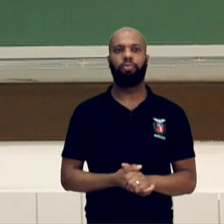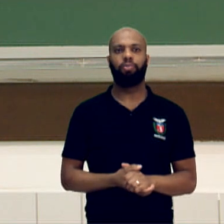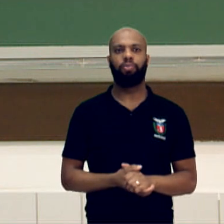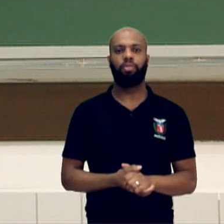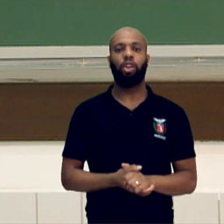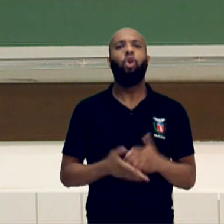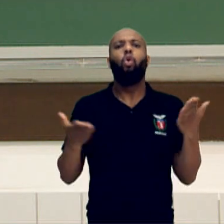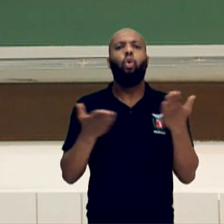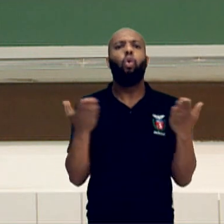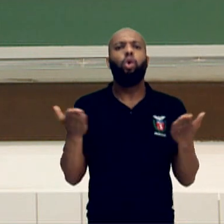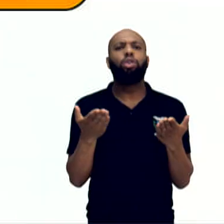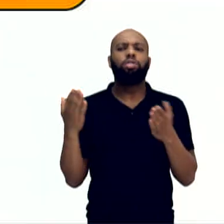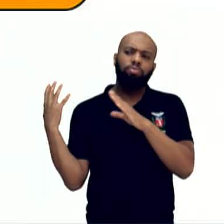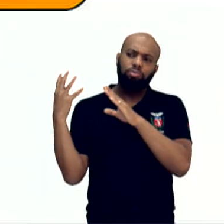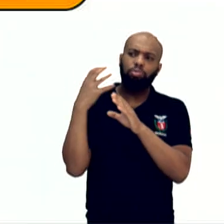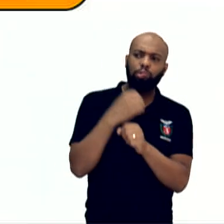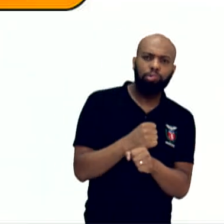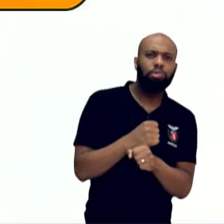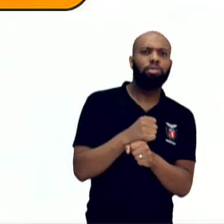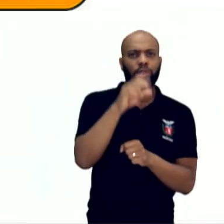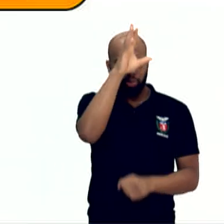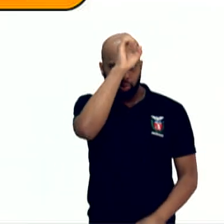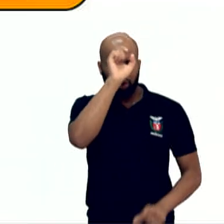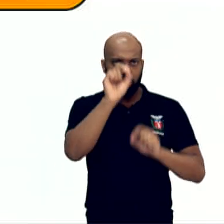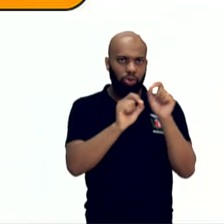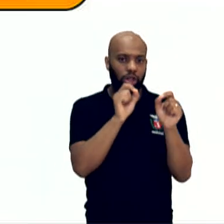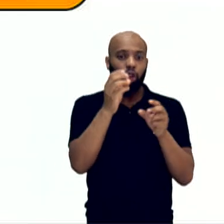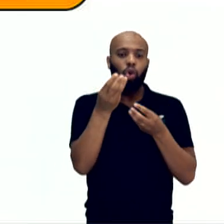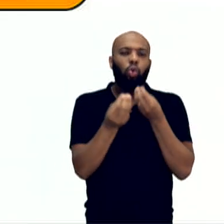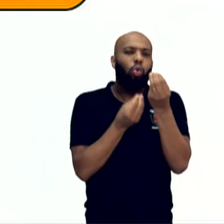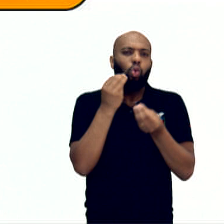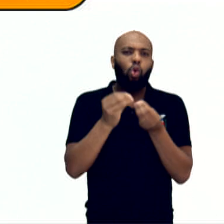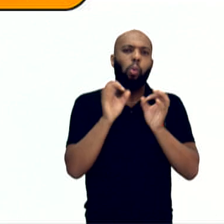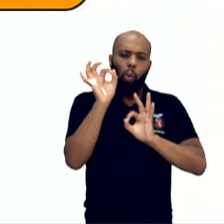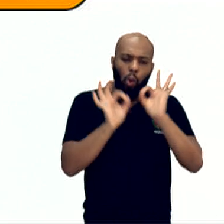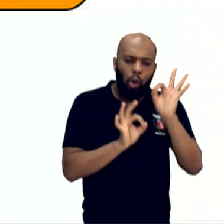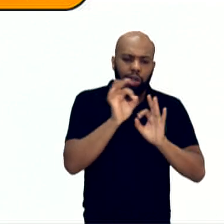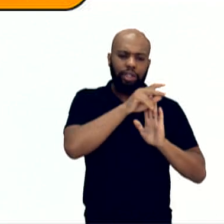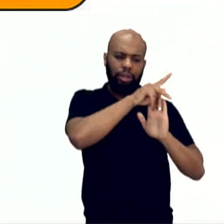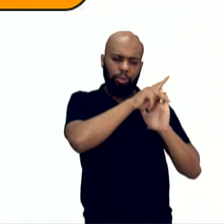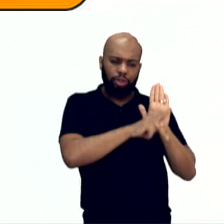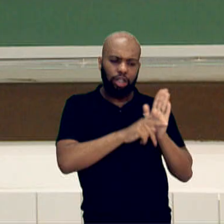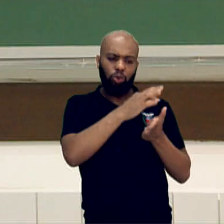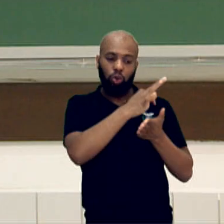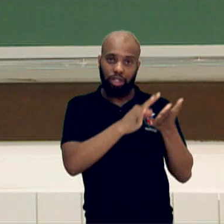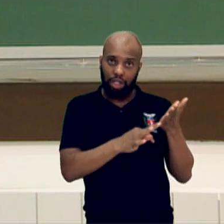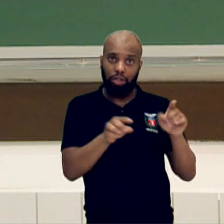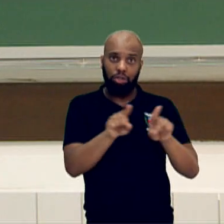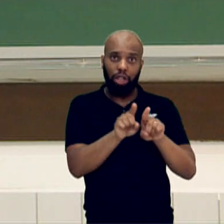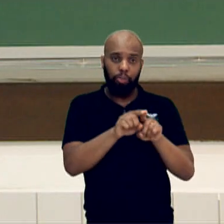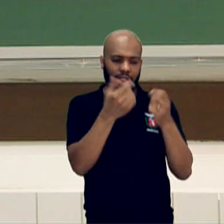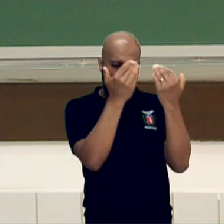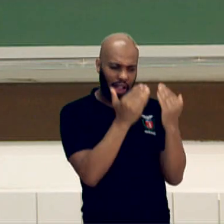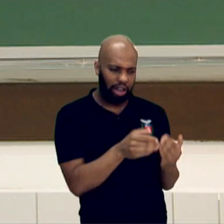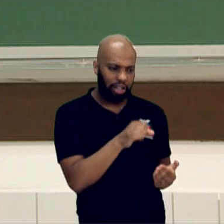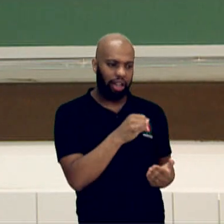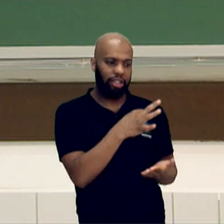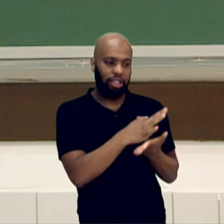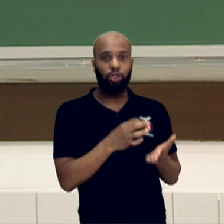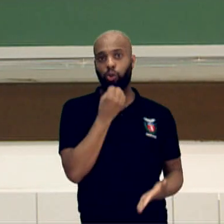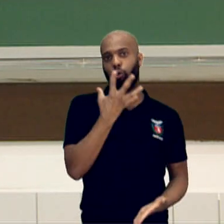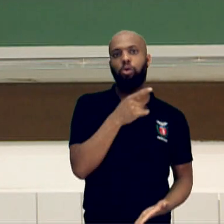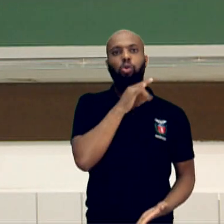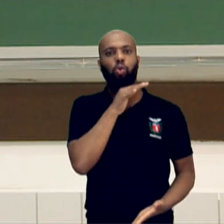E o que a gente aprendeu hoje? Nós aprendemos planejamento e revisão da produção de texto. O que nós vimos? Por que é